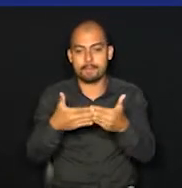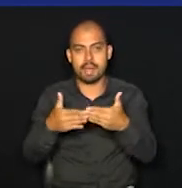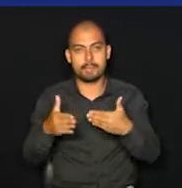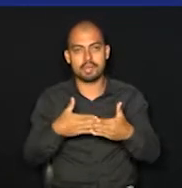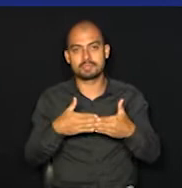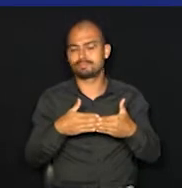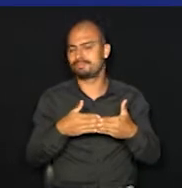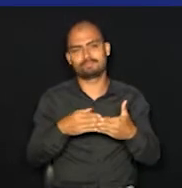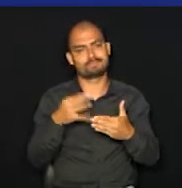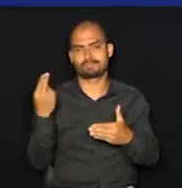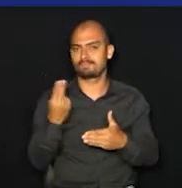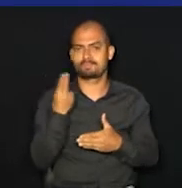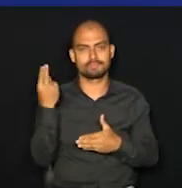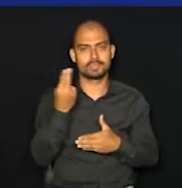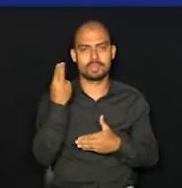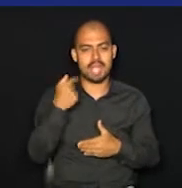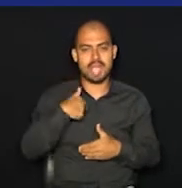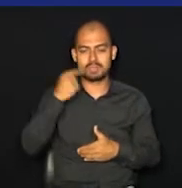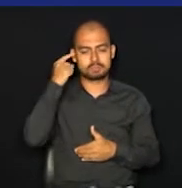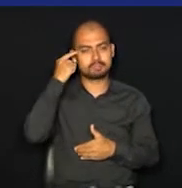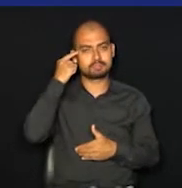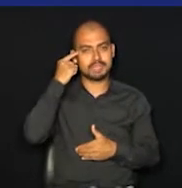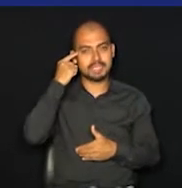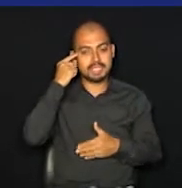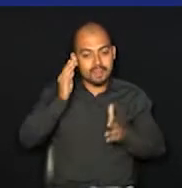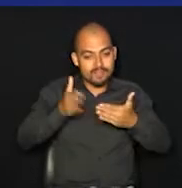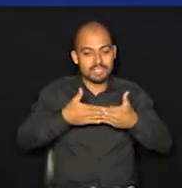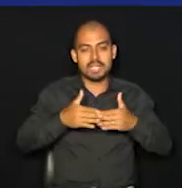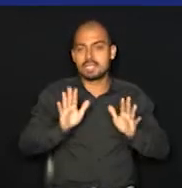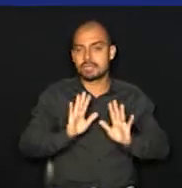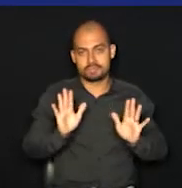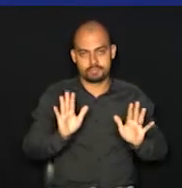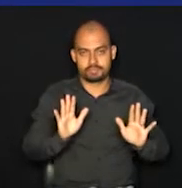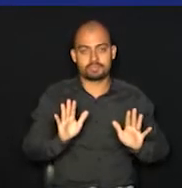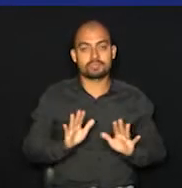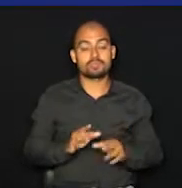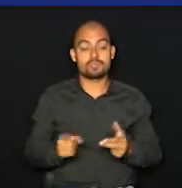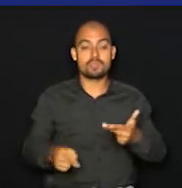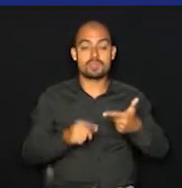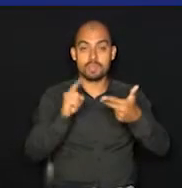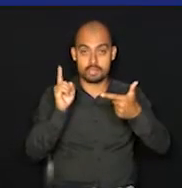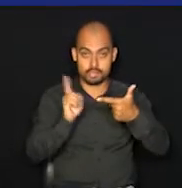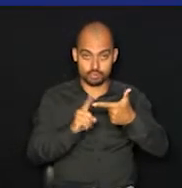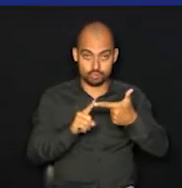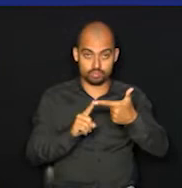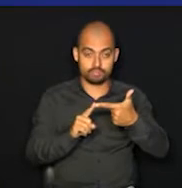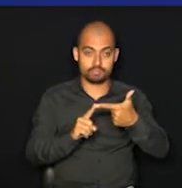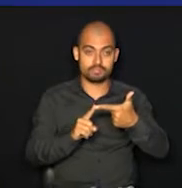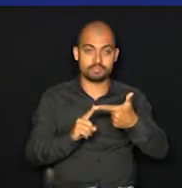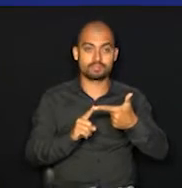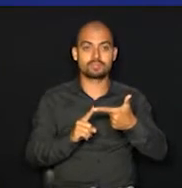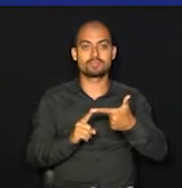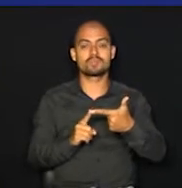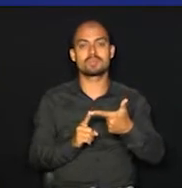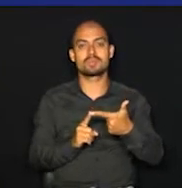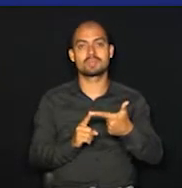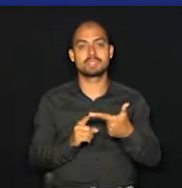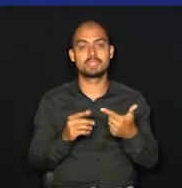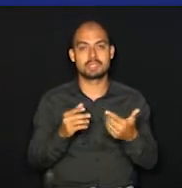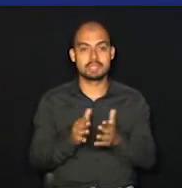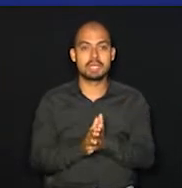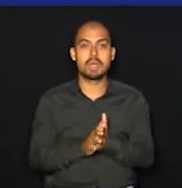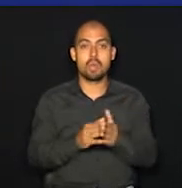está sendo pensado em alguma coisa desse tipo. Segundo, nós estamos tendo um desencontro